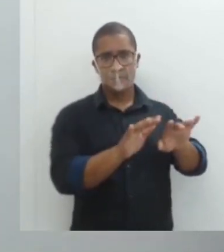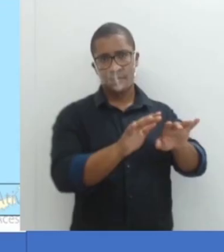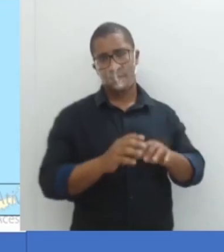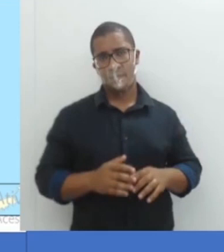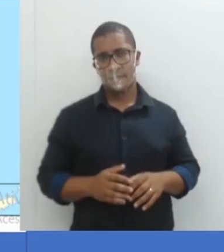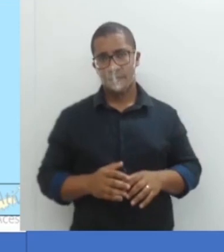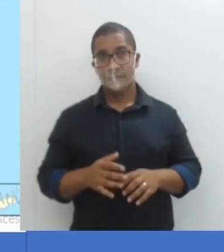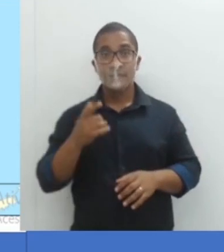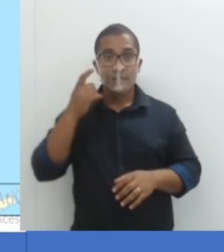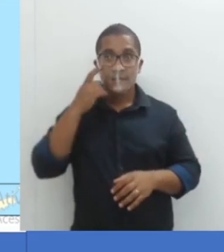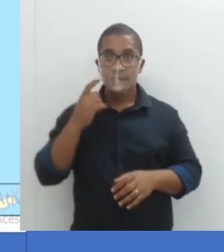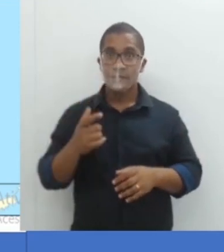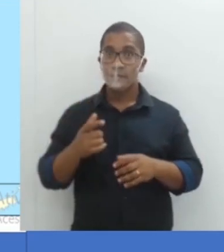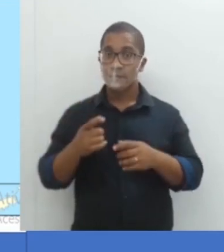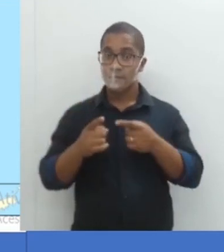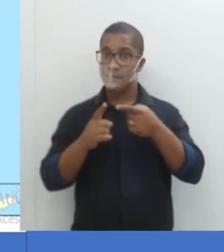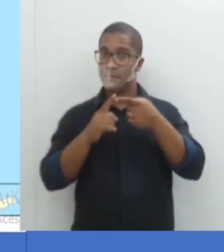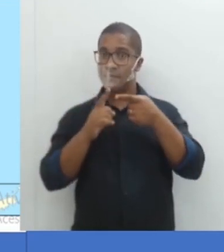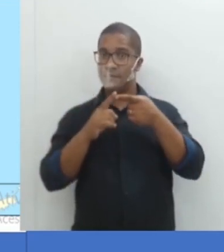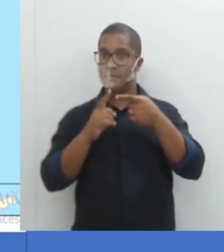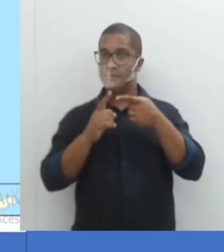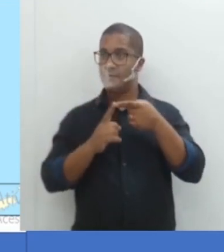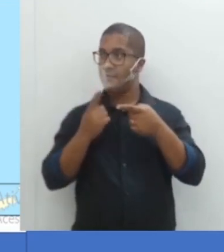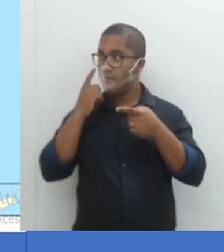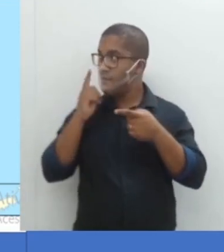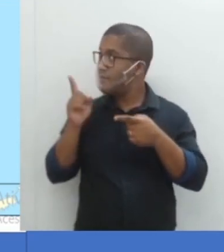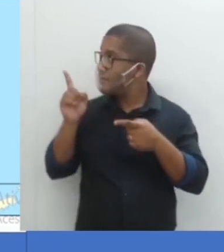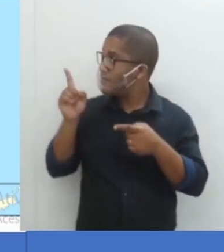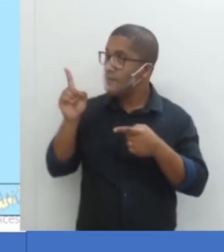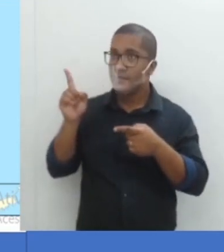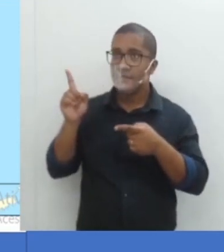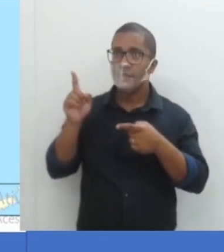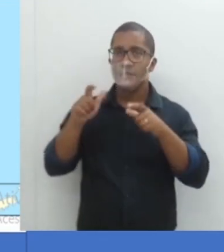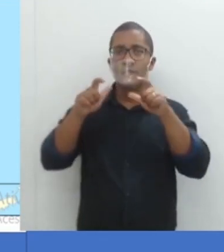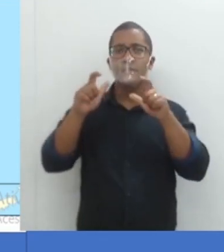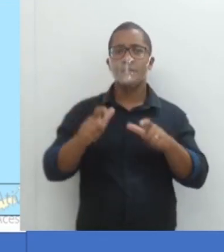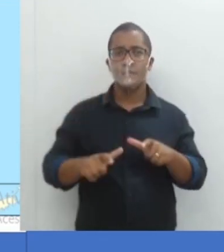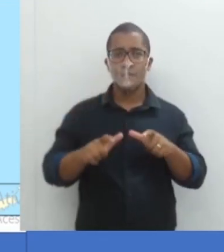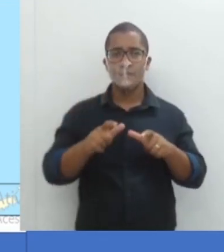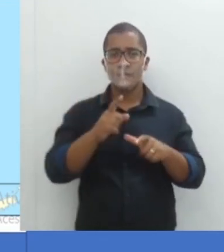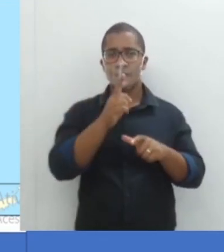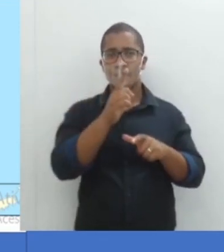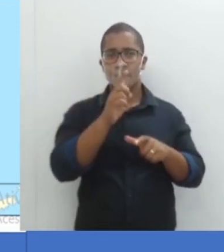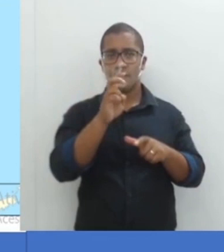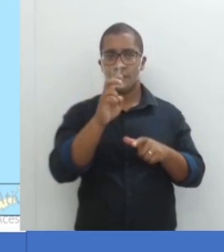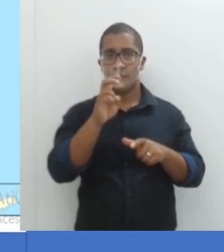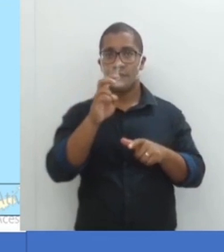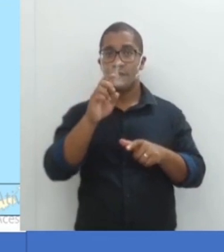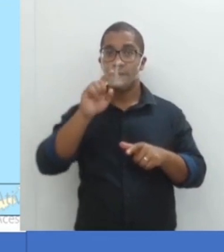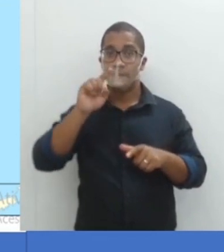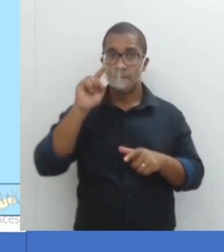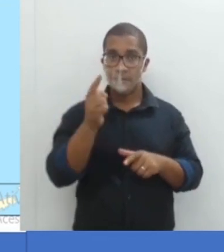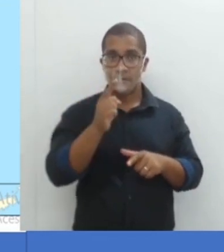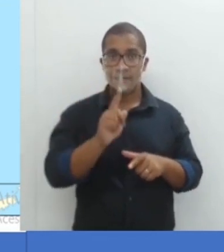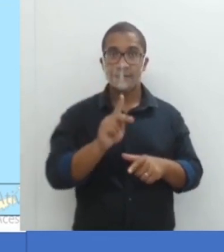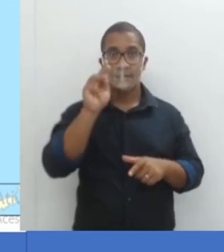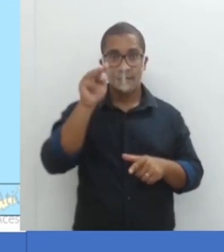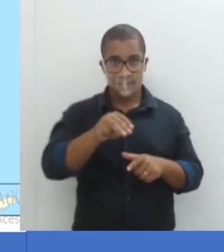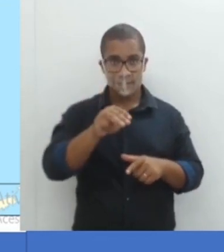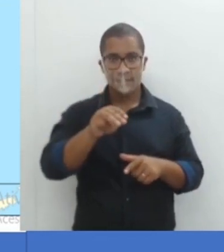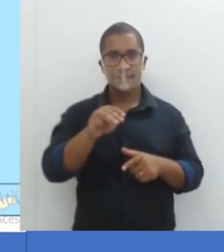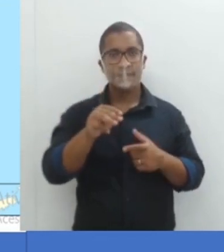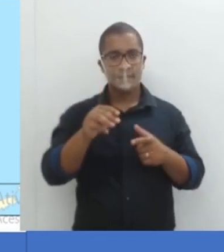o primeiro povo que está localizado aí, ó, numa área de 15 mil quilômetros, né, de